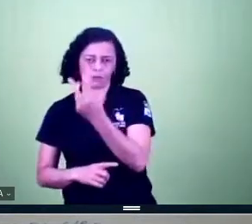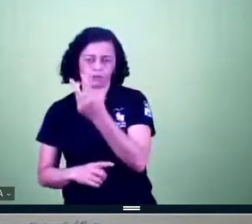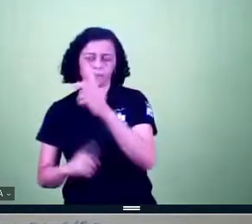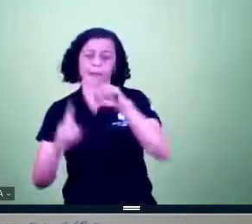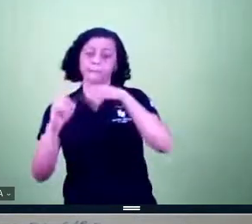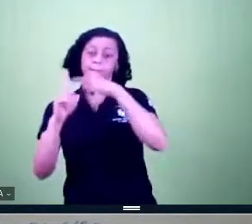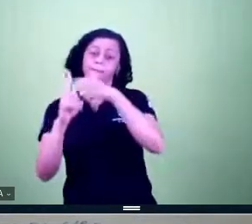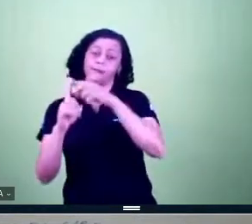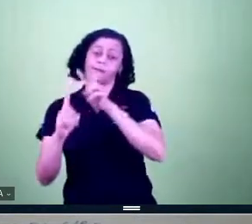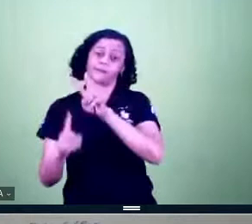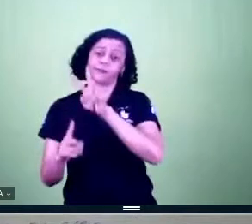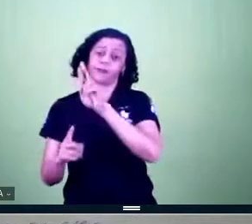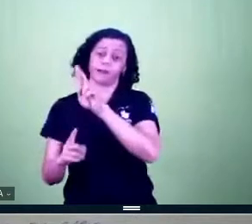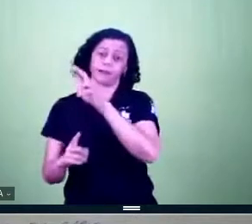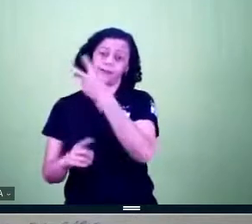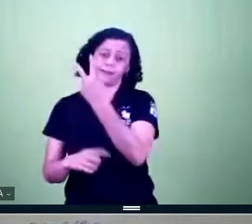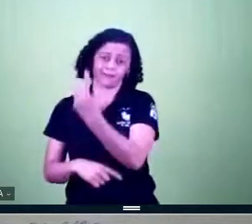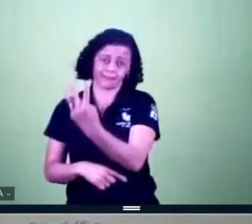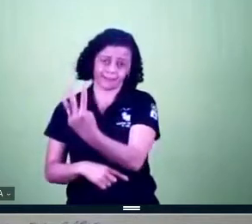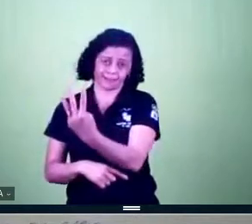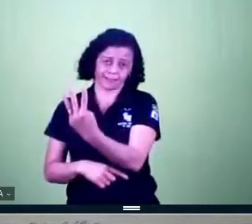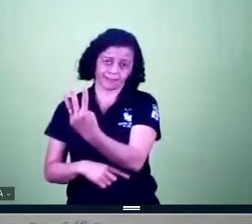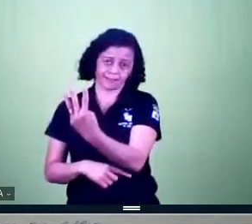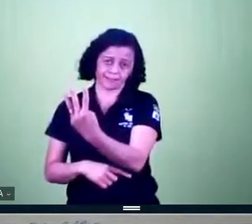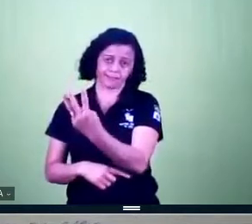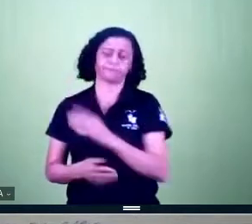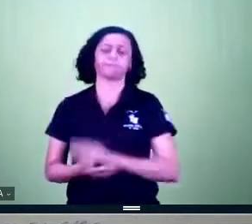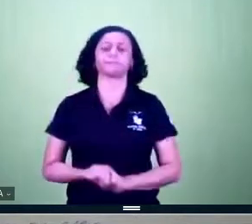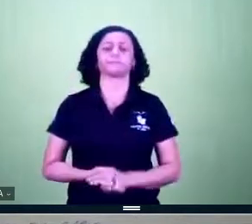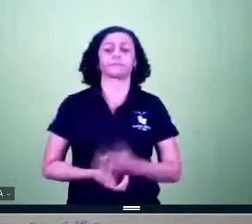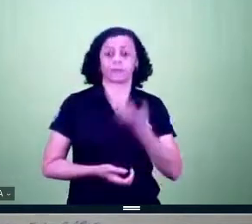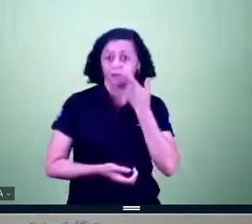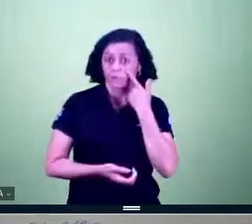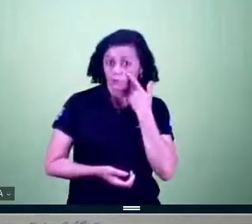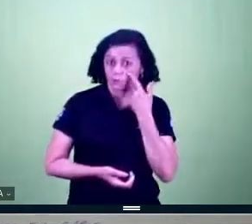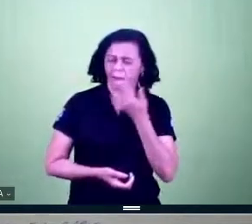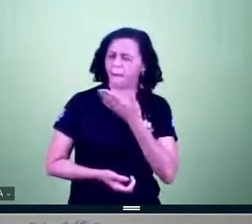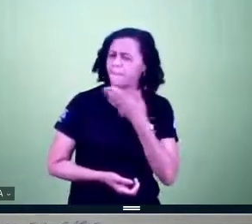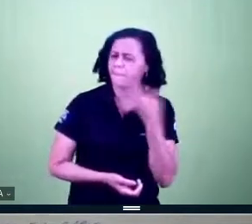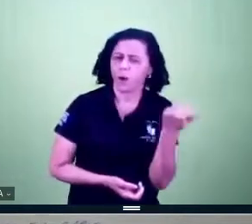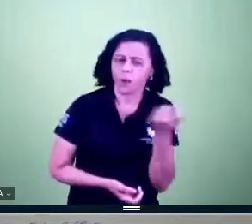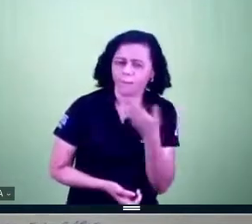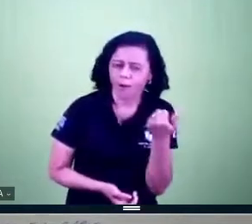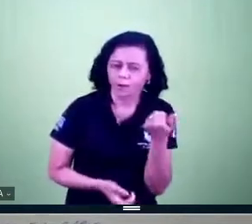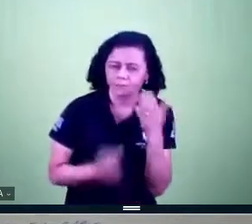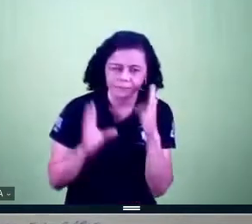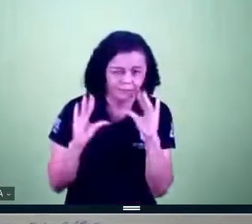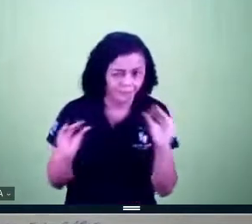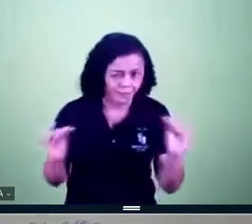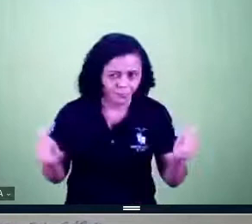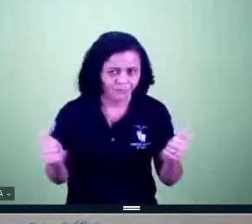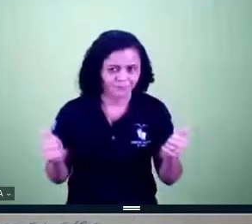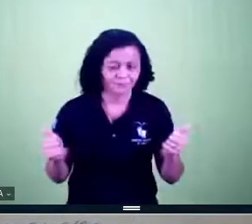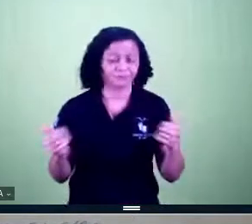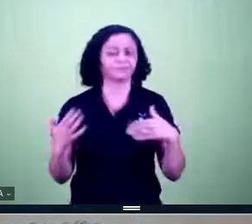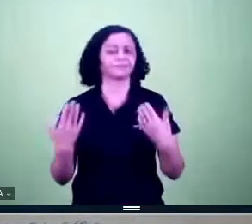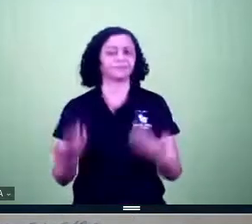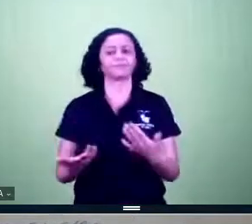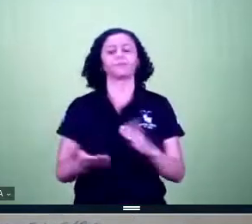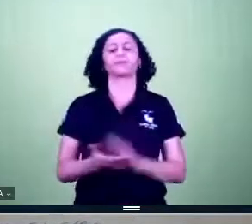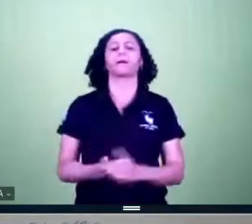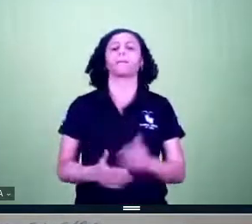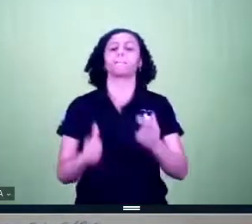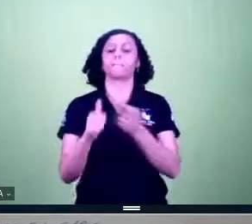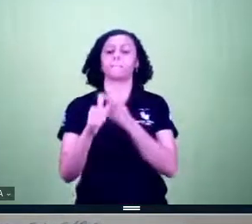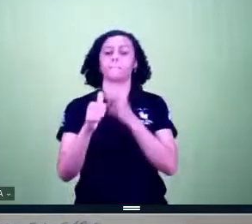mais VR3. Olha que moleza, né? Até agora aqui está super tranquilo, né? Agora, pela primeira lei de Ohm, qual